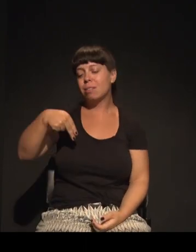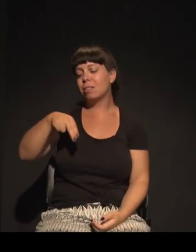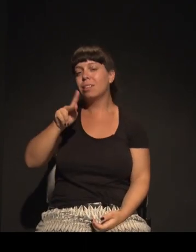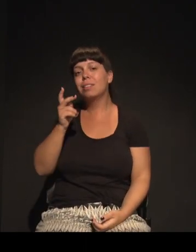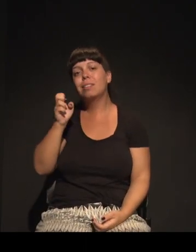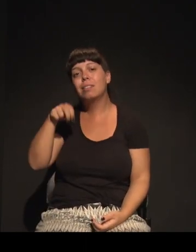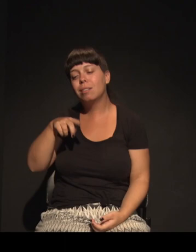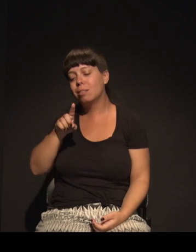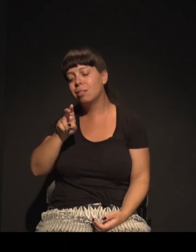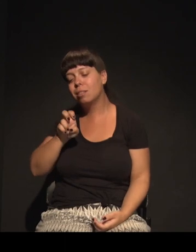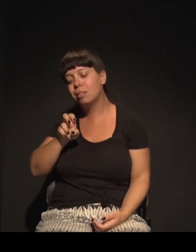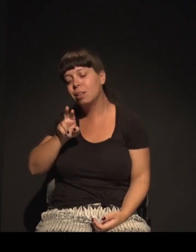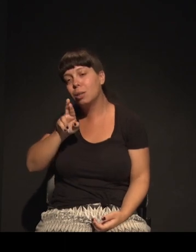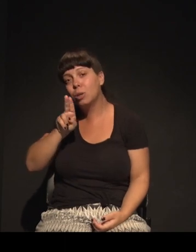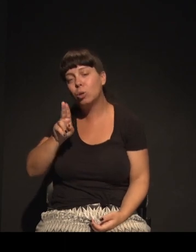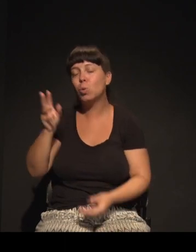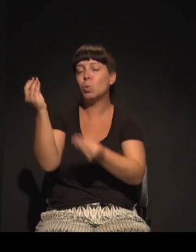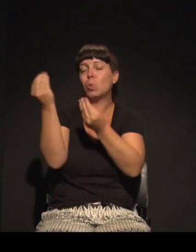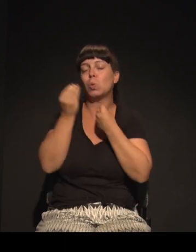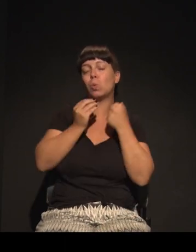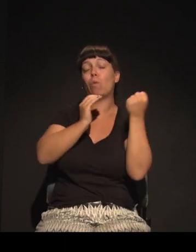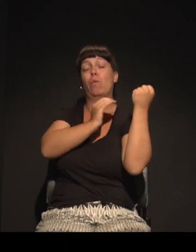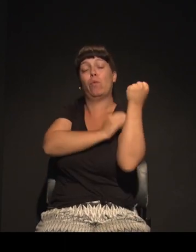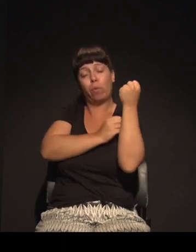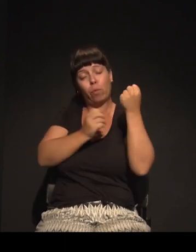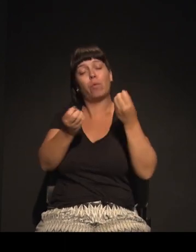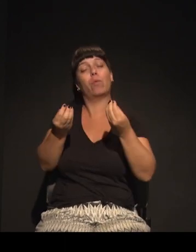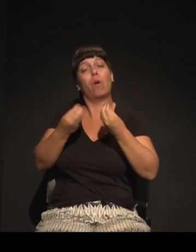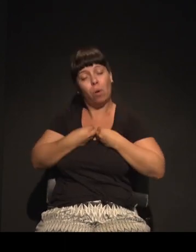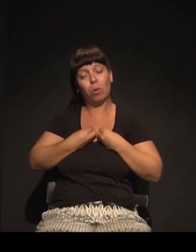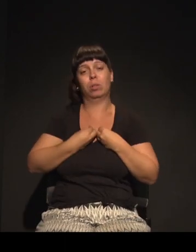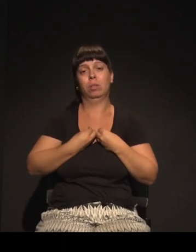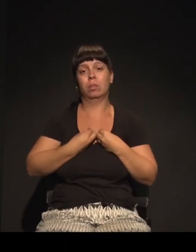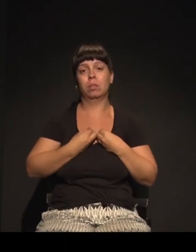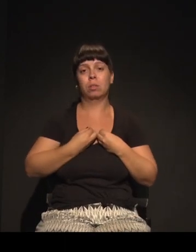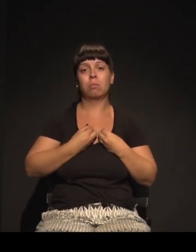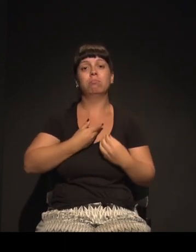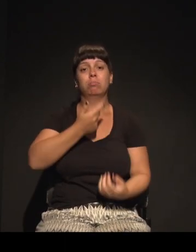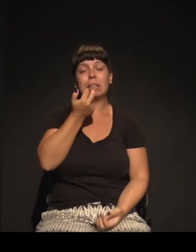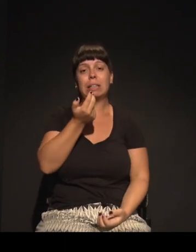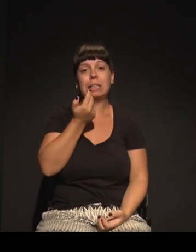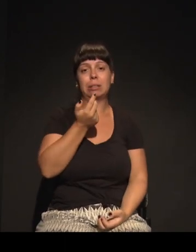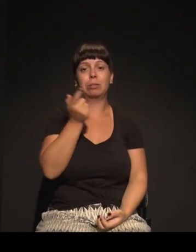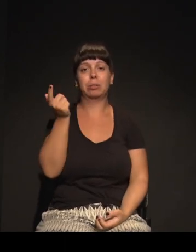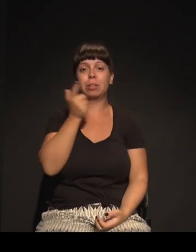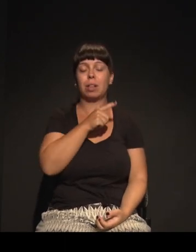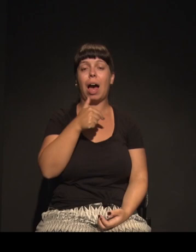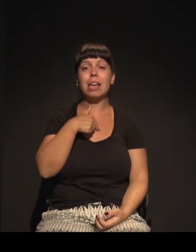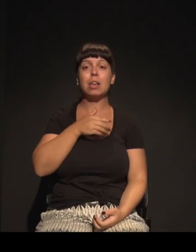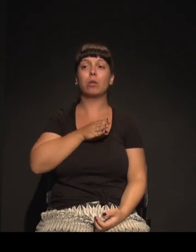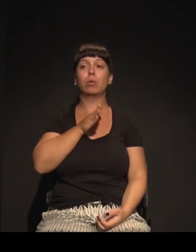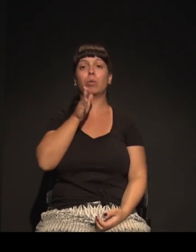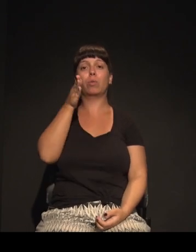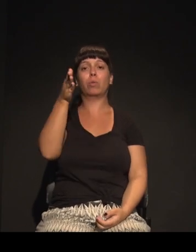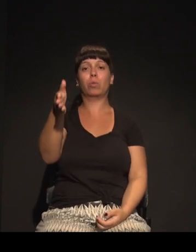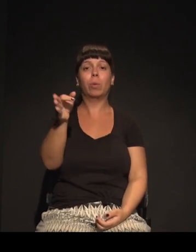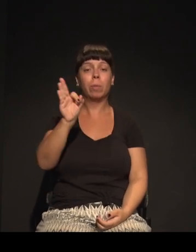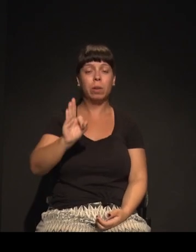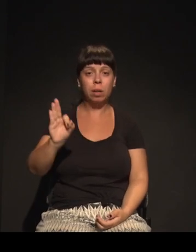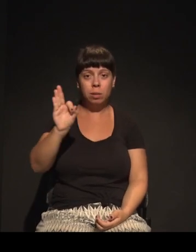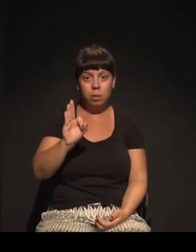força pra gente que a gente conserta então a nossa língua e quando eu fui para a faculdade foi